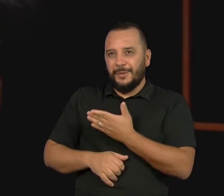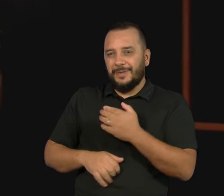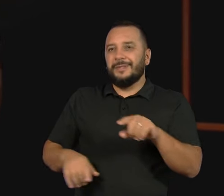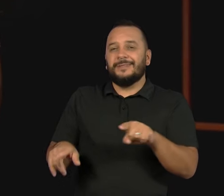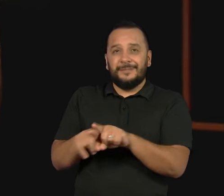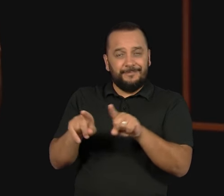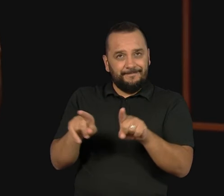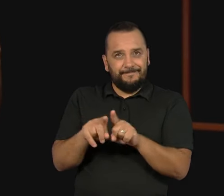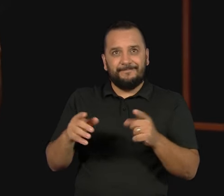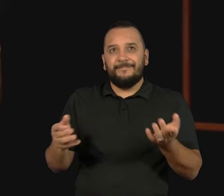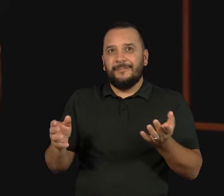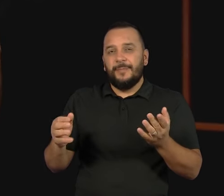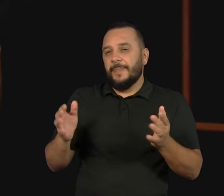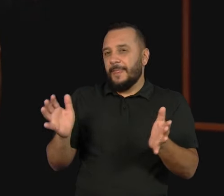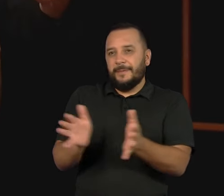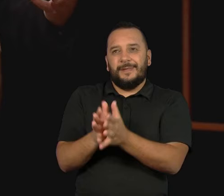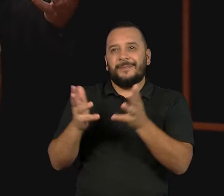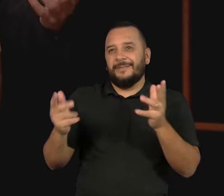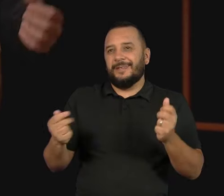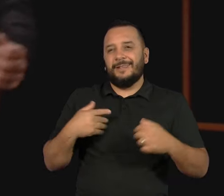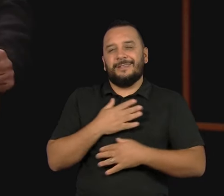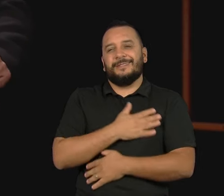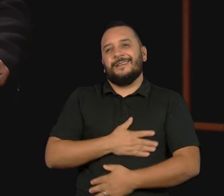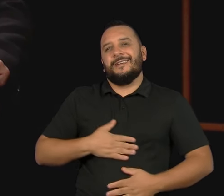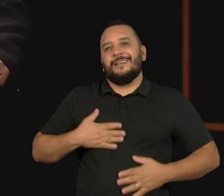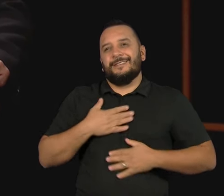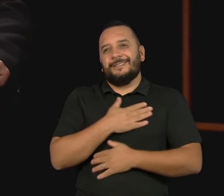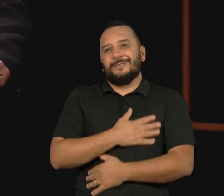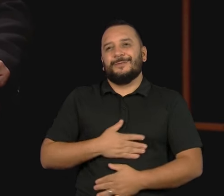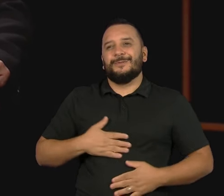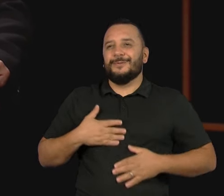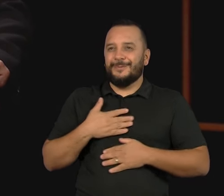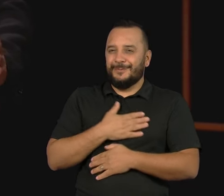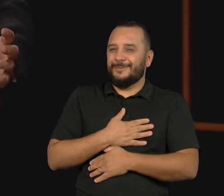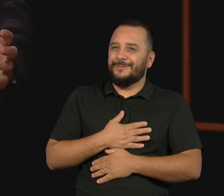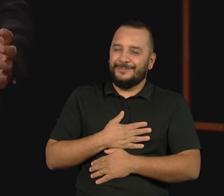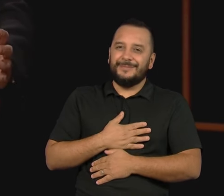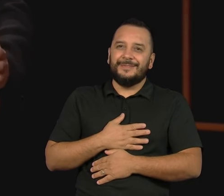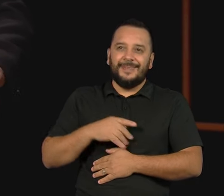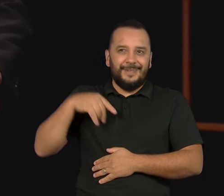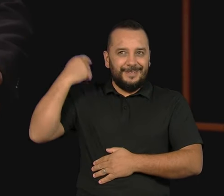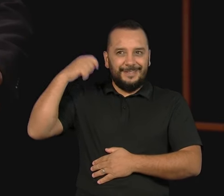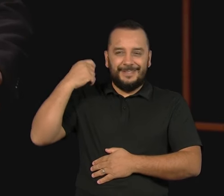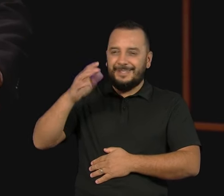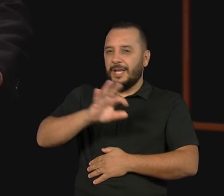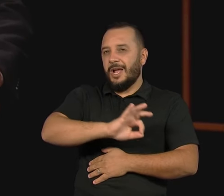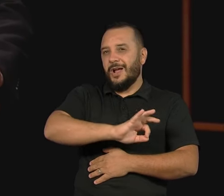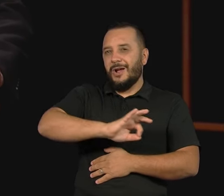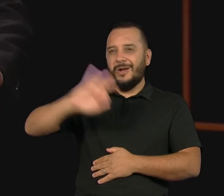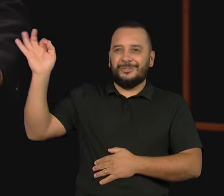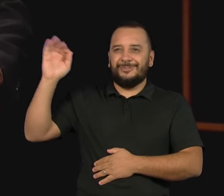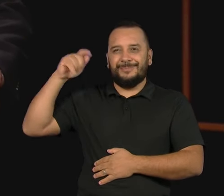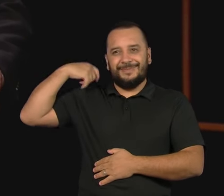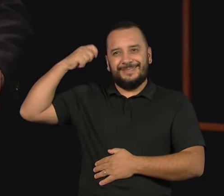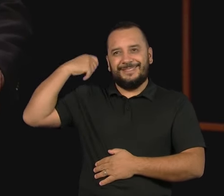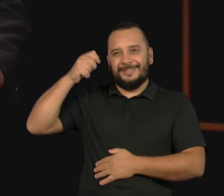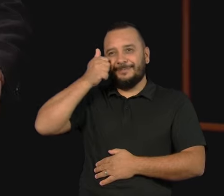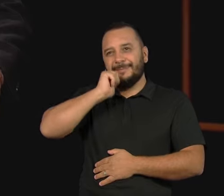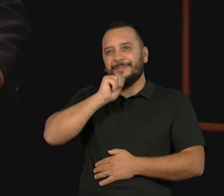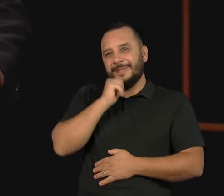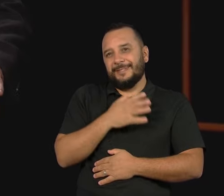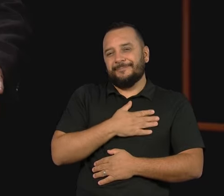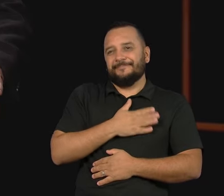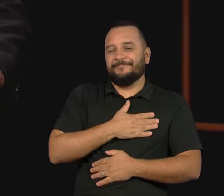maravilha, porque ela, de alguma forma, se realizou de novo enquanto atriz. Ela era uma ótima atriz. Então, assim,